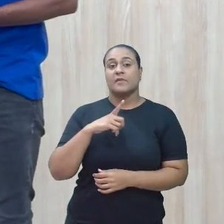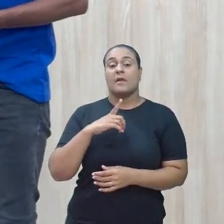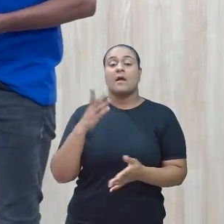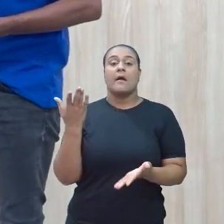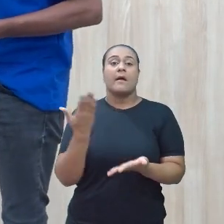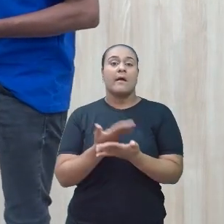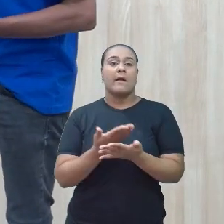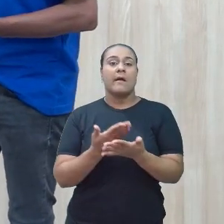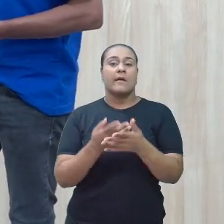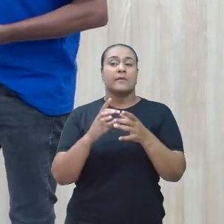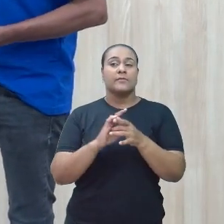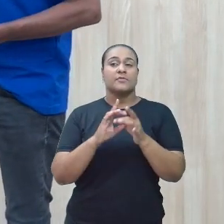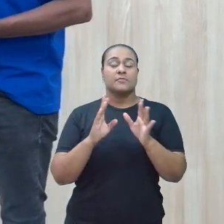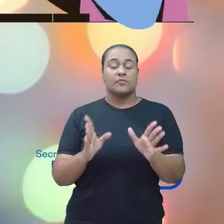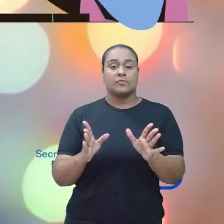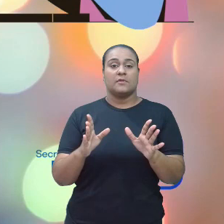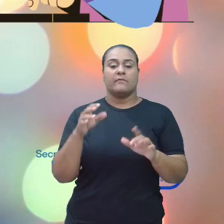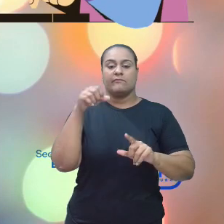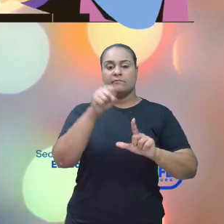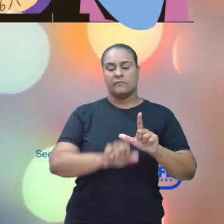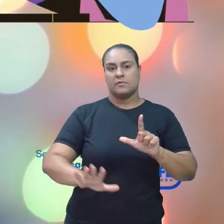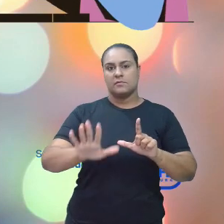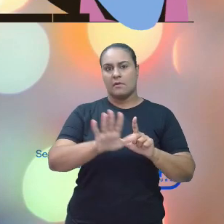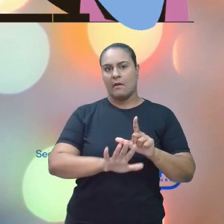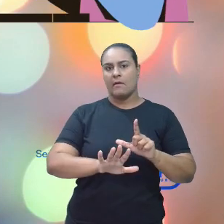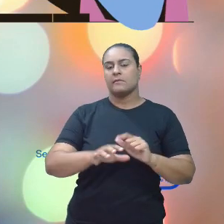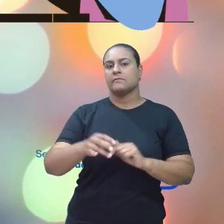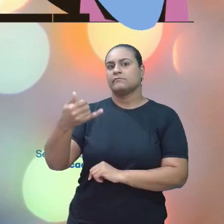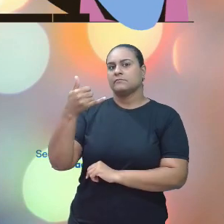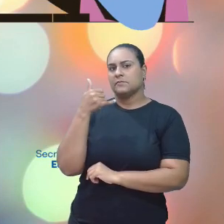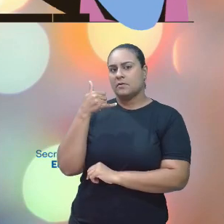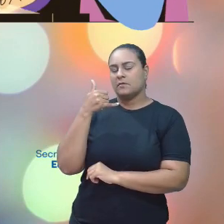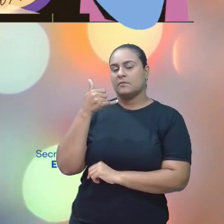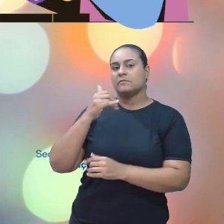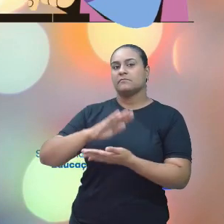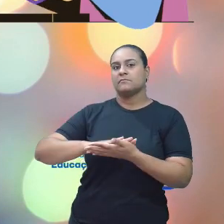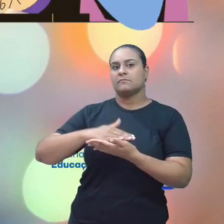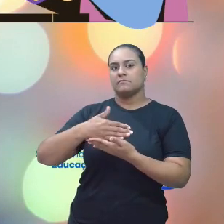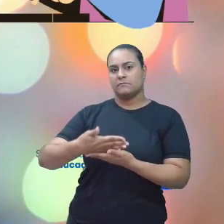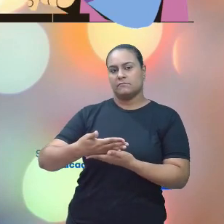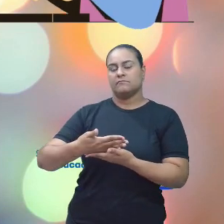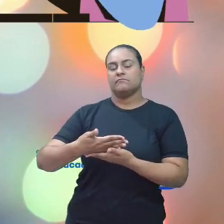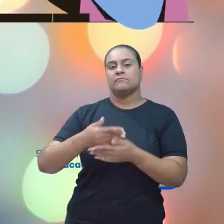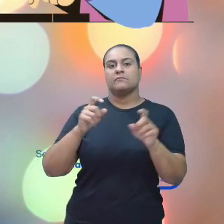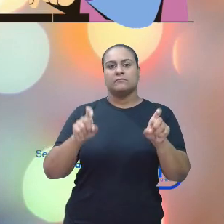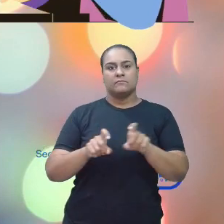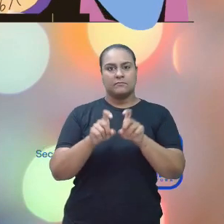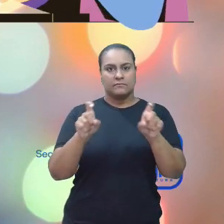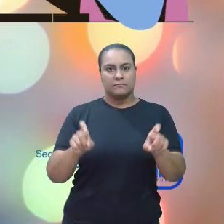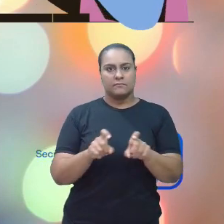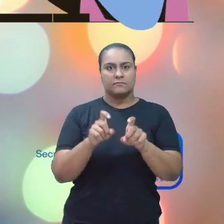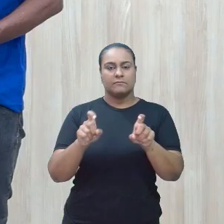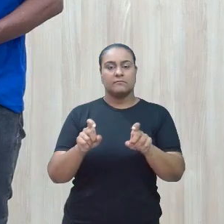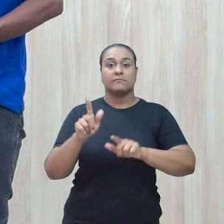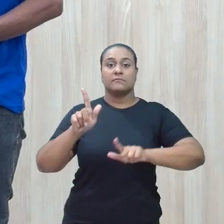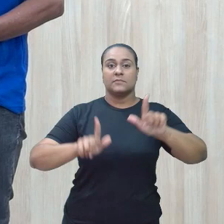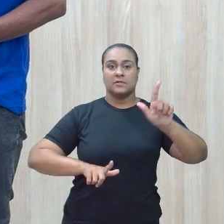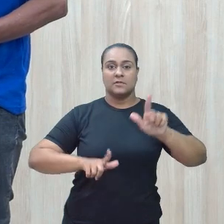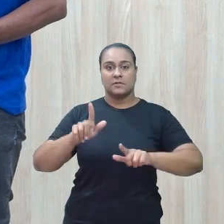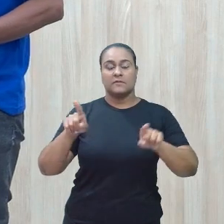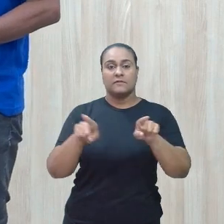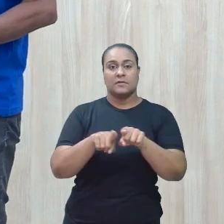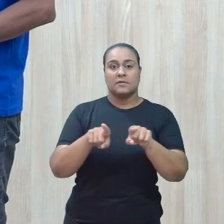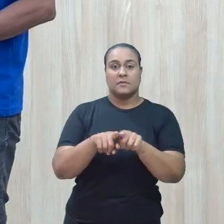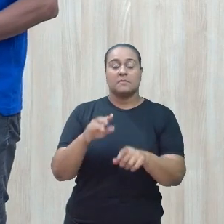disponíveis, gente. Está aqui pelo celular, pelo computador, na TV, como vocês estão vendo aqui agora, não é?